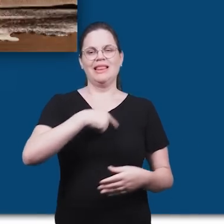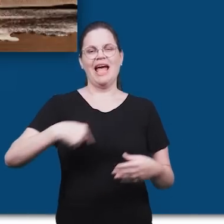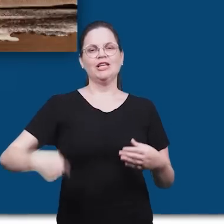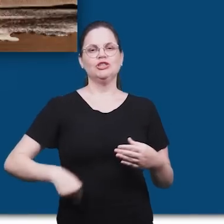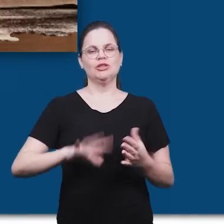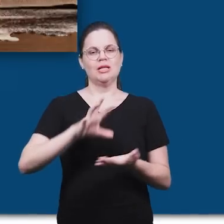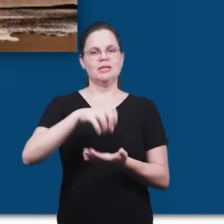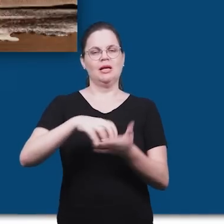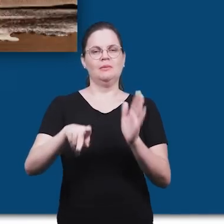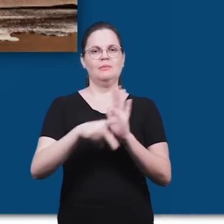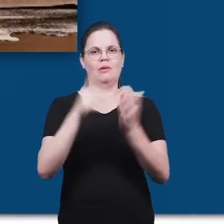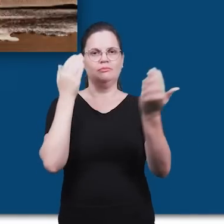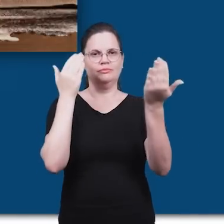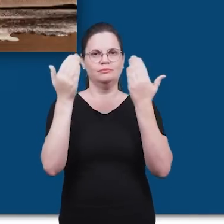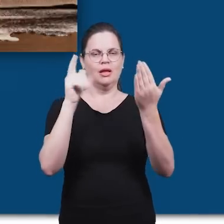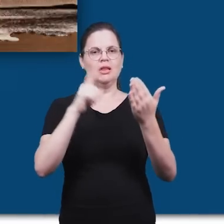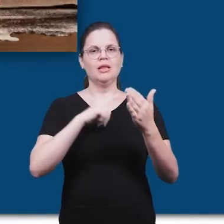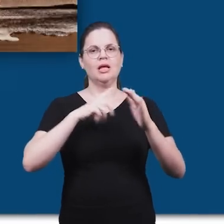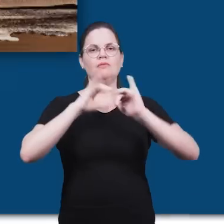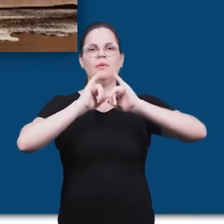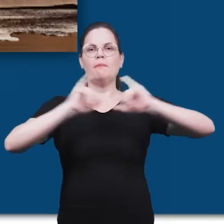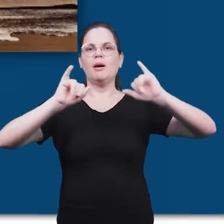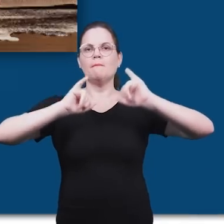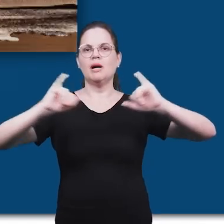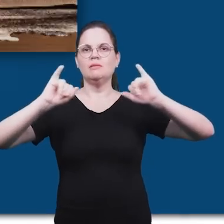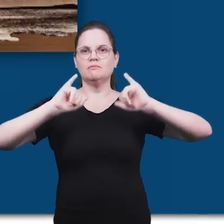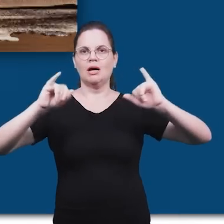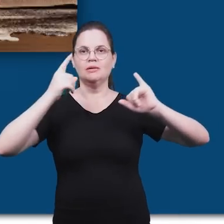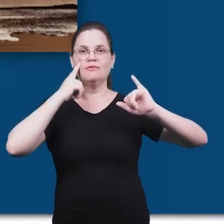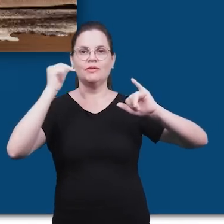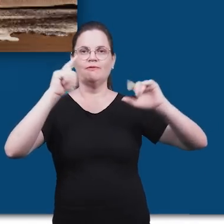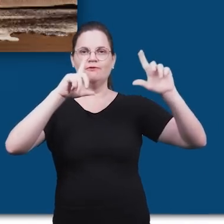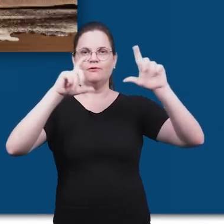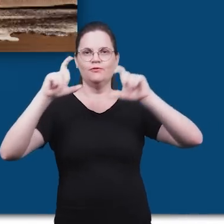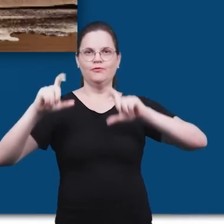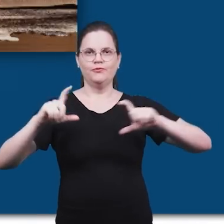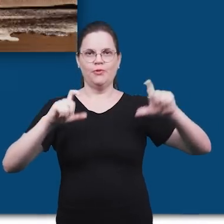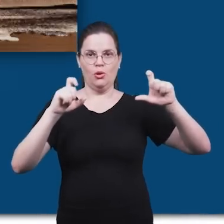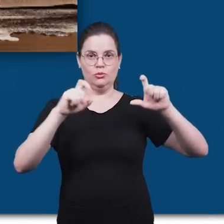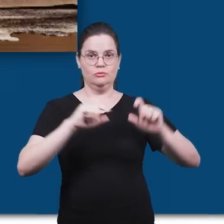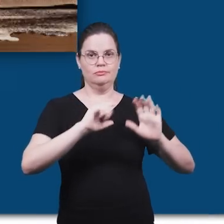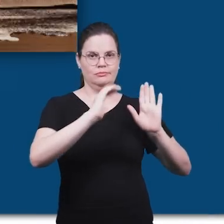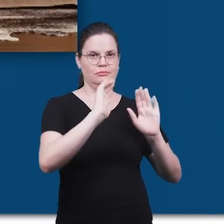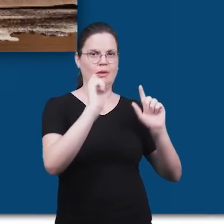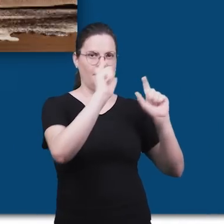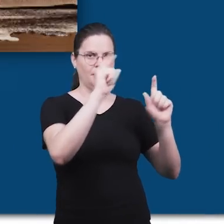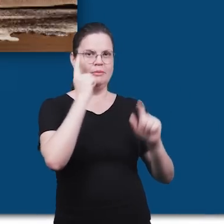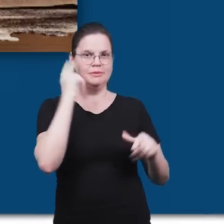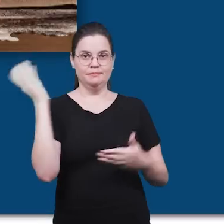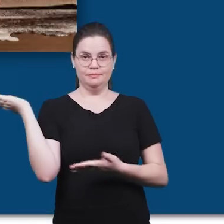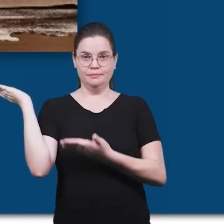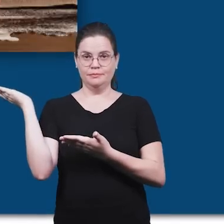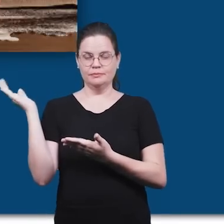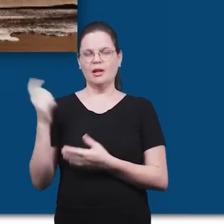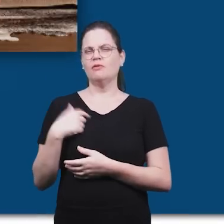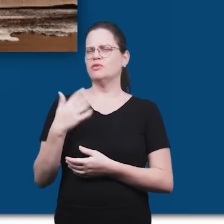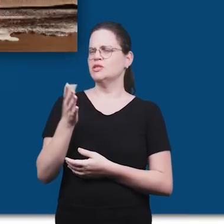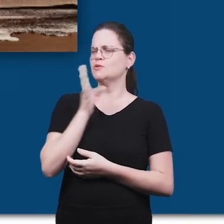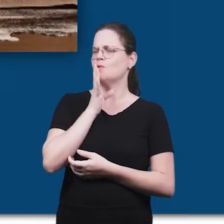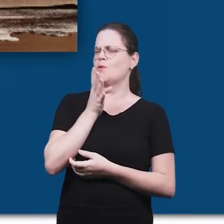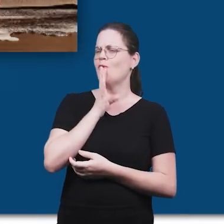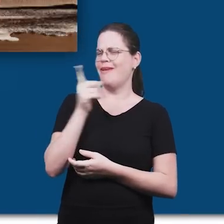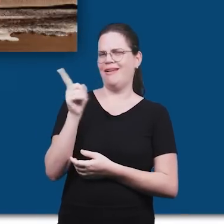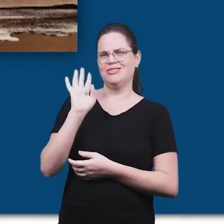uma campanha para os chineses. E eles colocaram essas fotos e perguntaram assim, ó, você reconhece